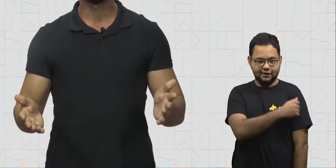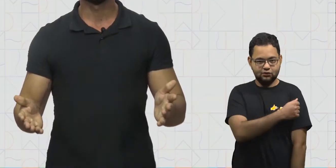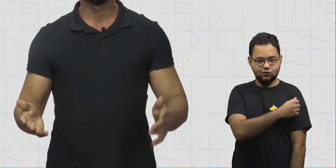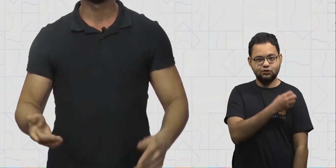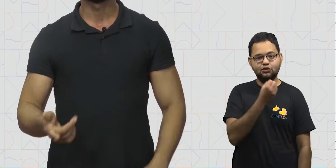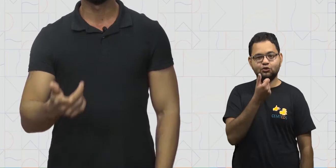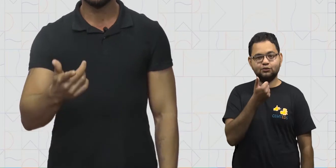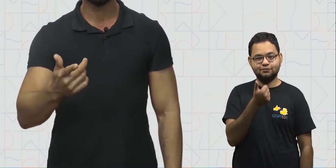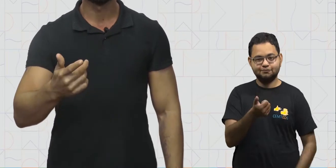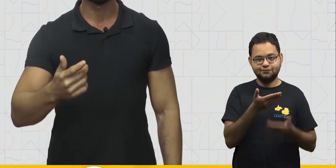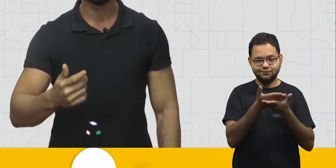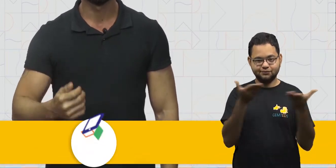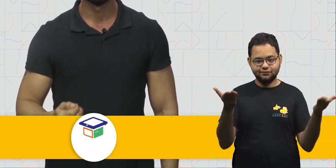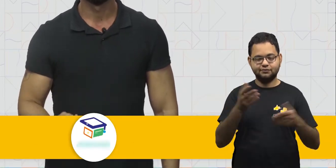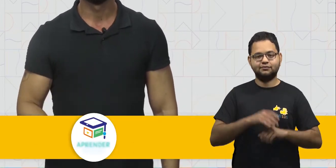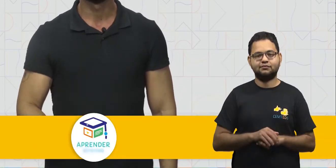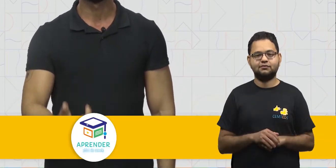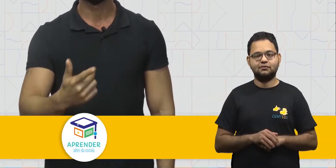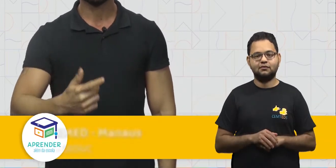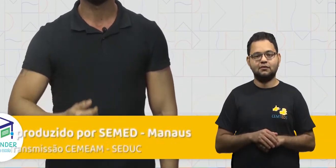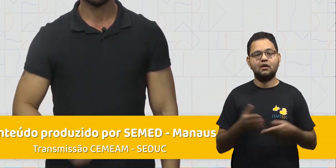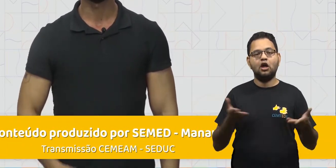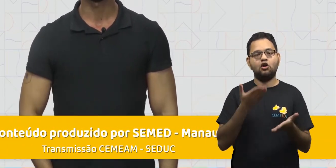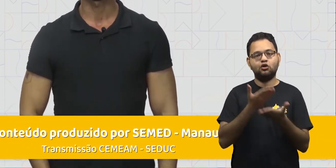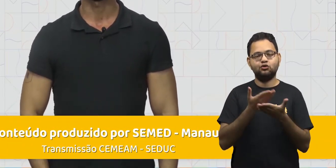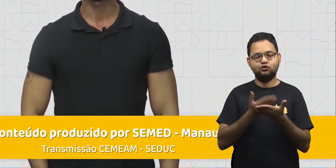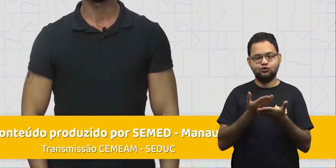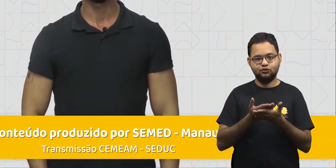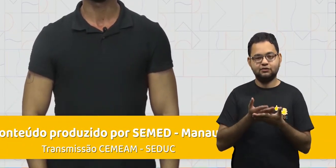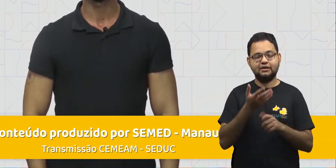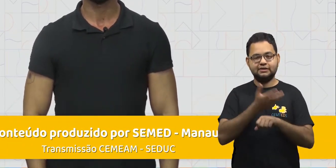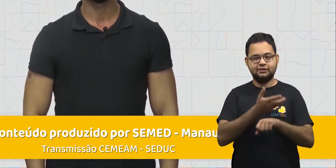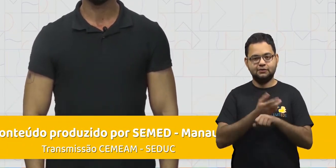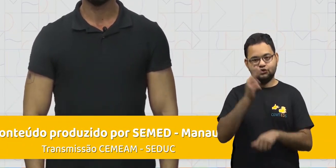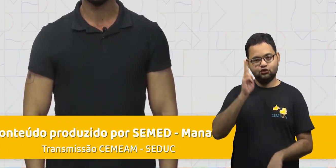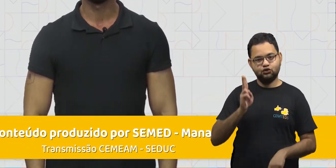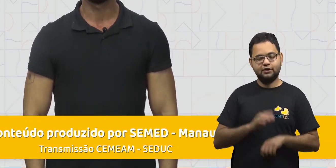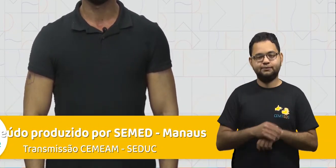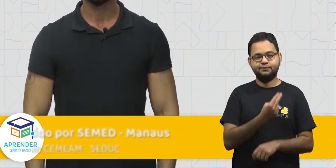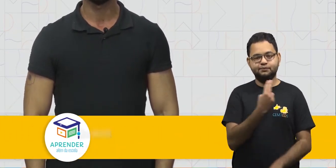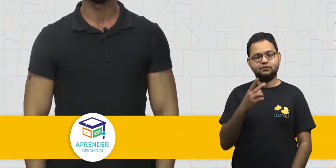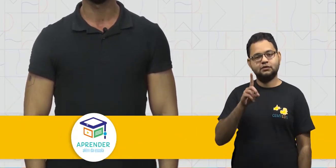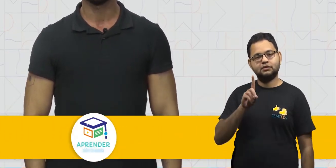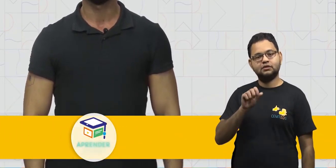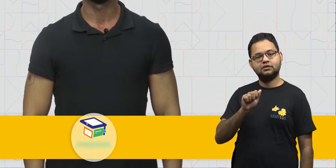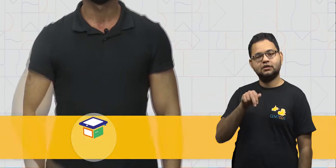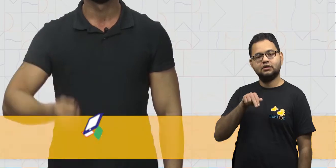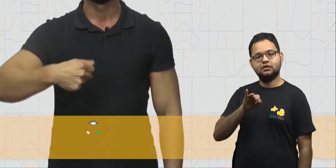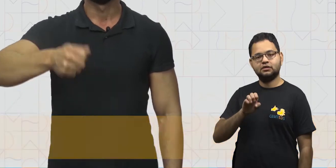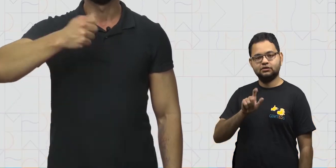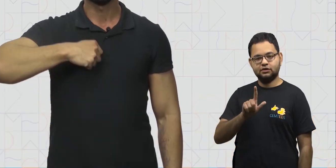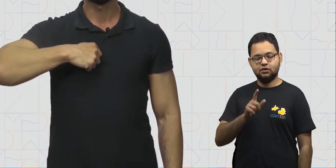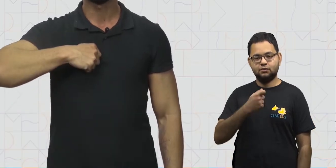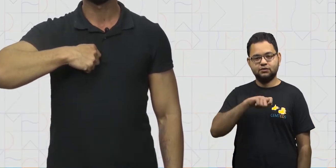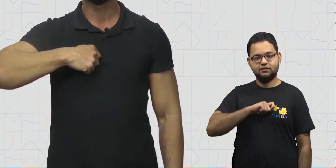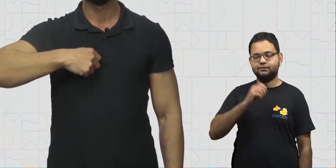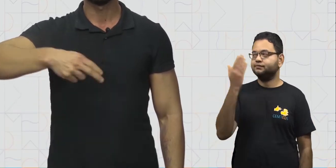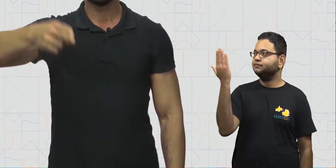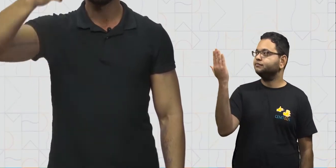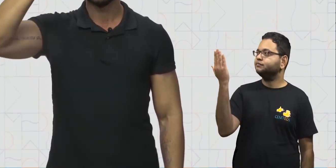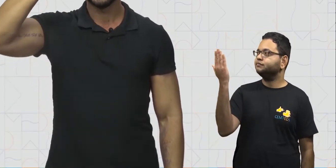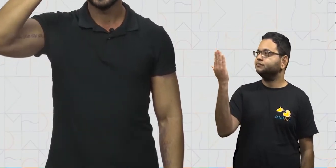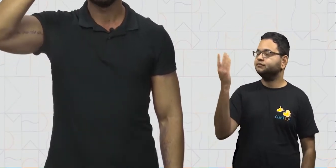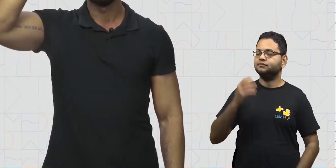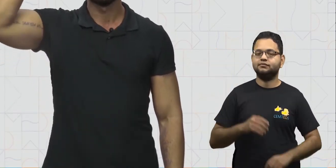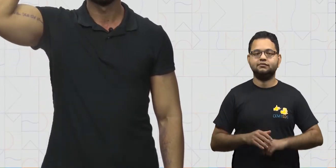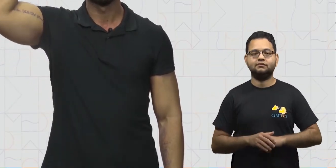Olá, querido estudante, tudo bem com você? Vamos para mais uma viagem pela história comigo, o professor Daniel. Meu sinal na